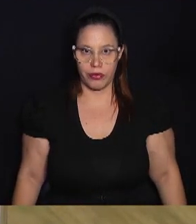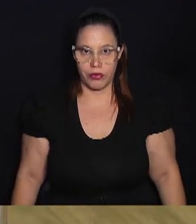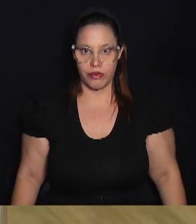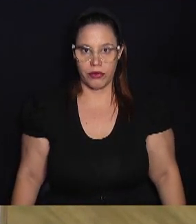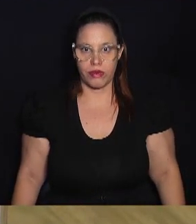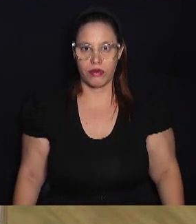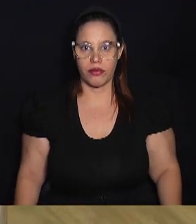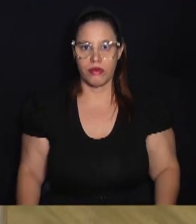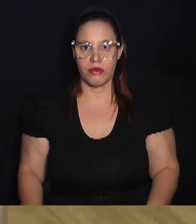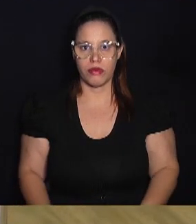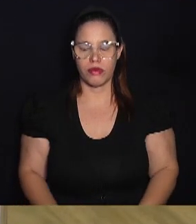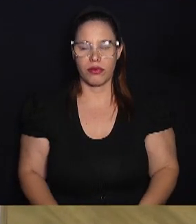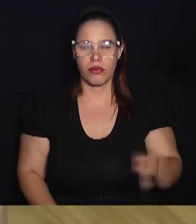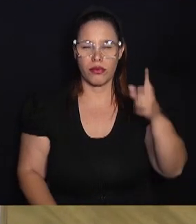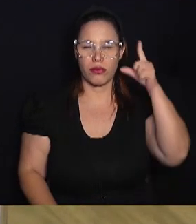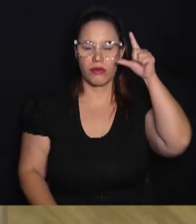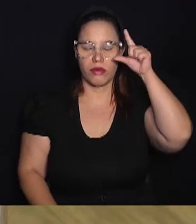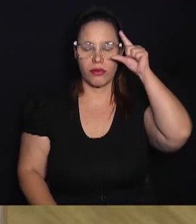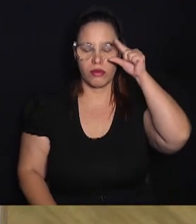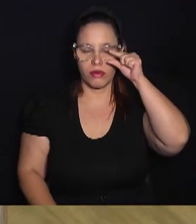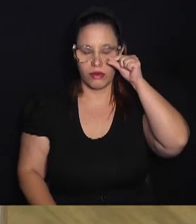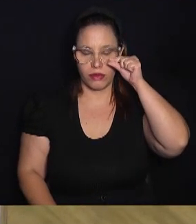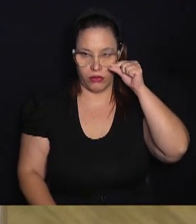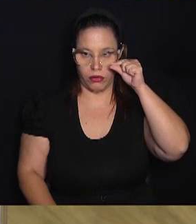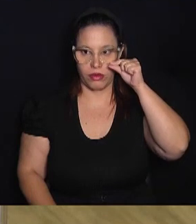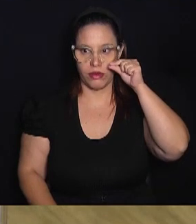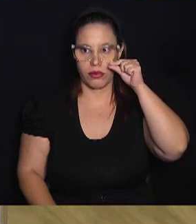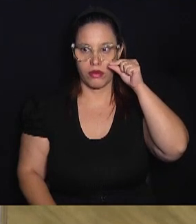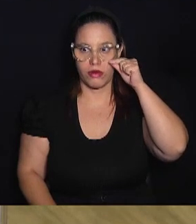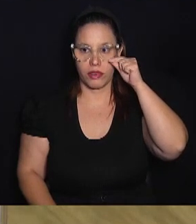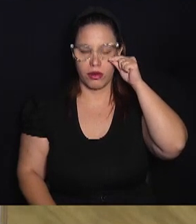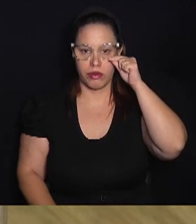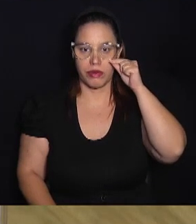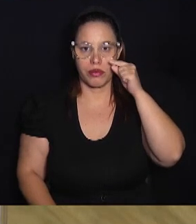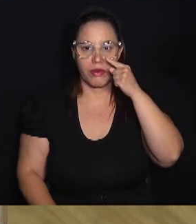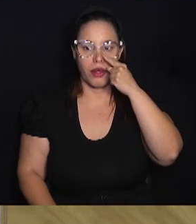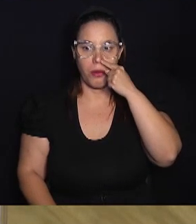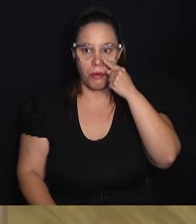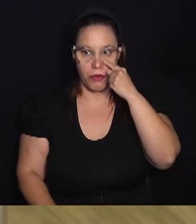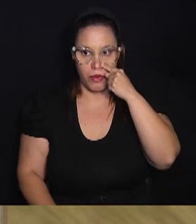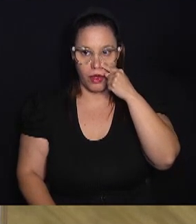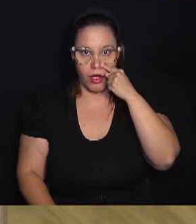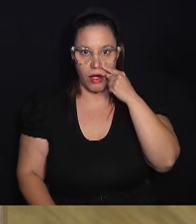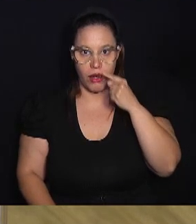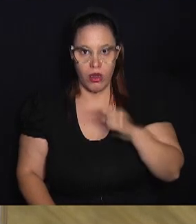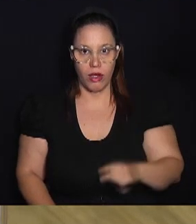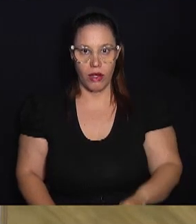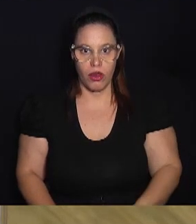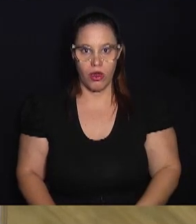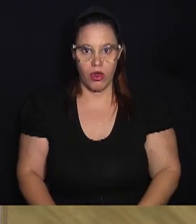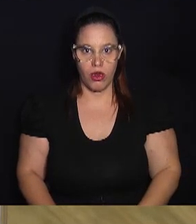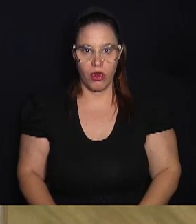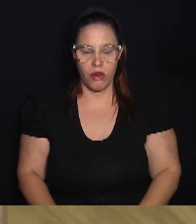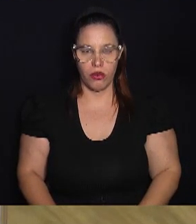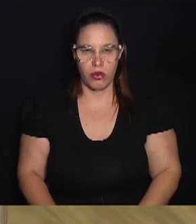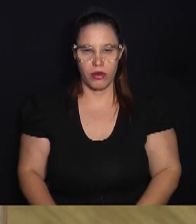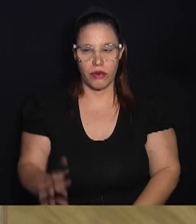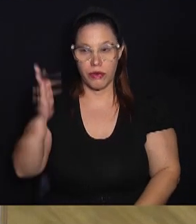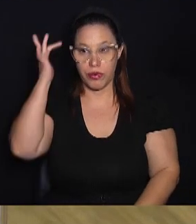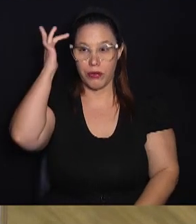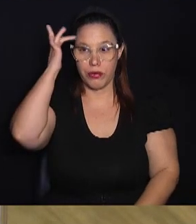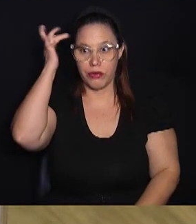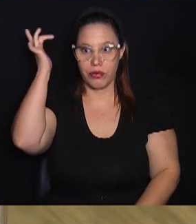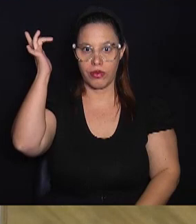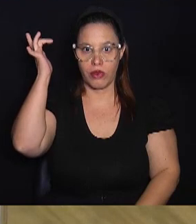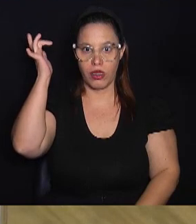respiração fecha os olhos um pouquinho para que a sua tensão se volte pra respiração e leva atenção eu acho bem fácil isso pra